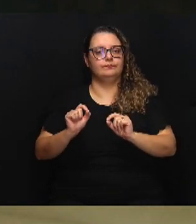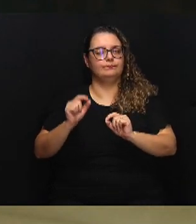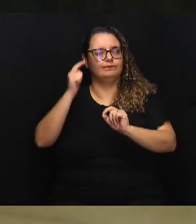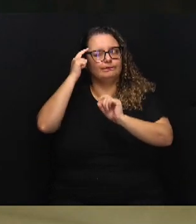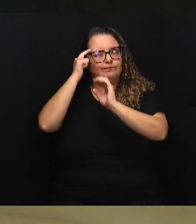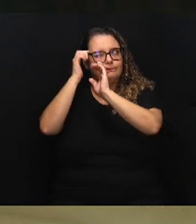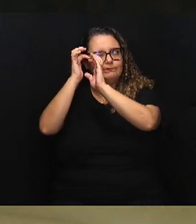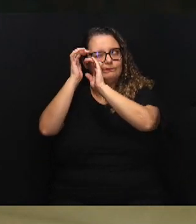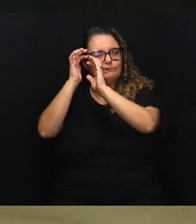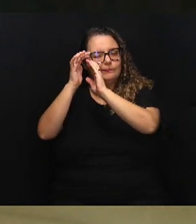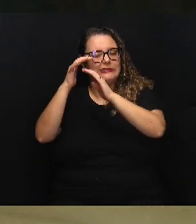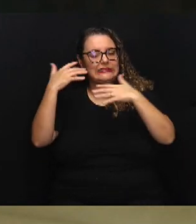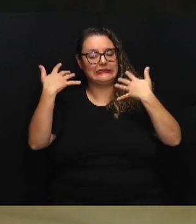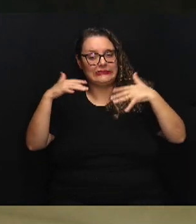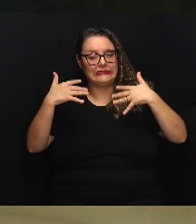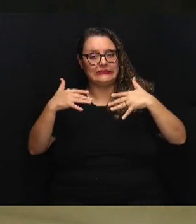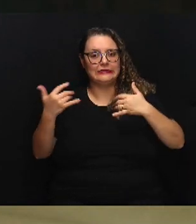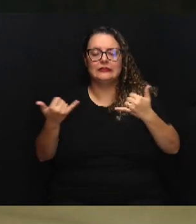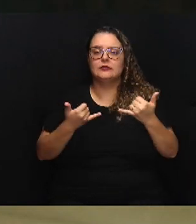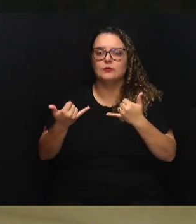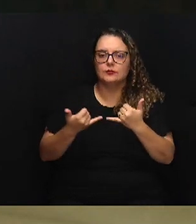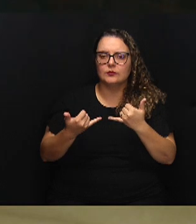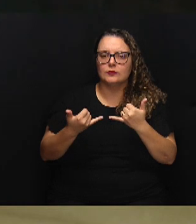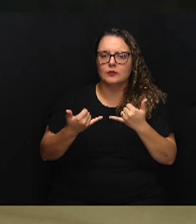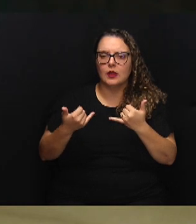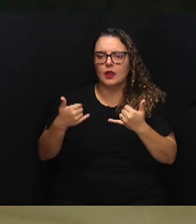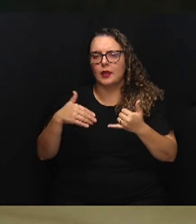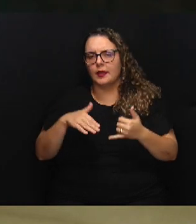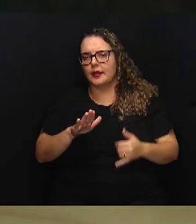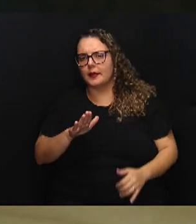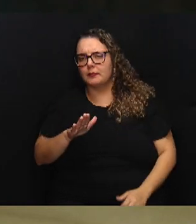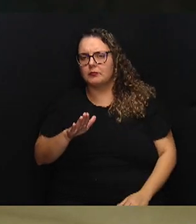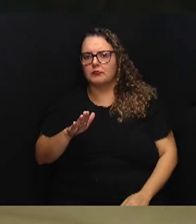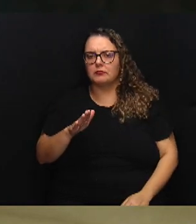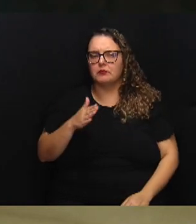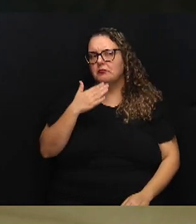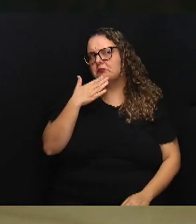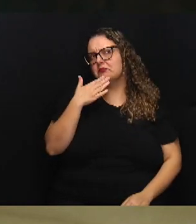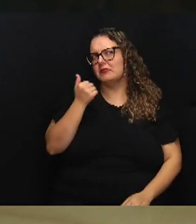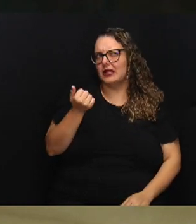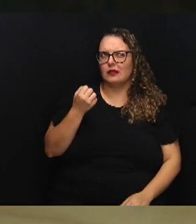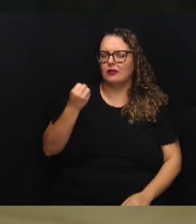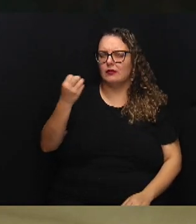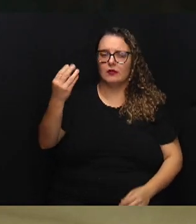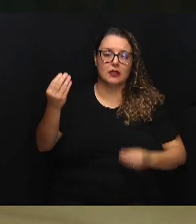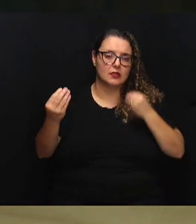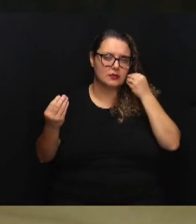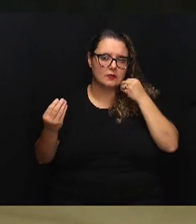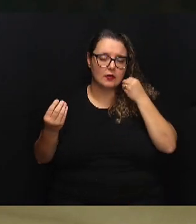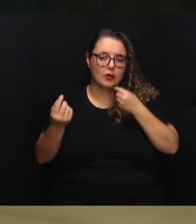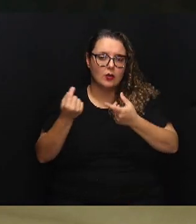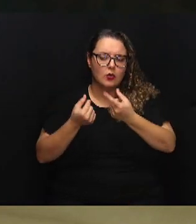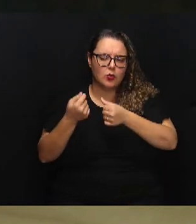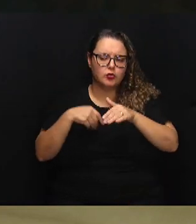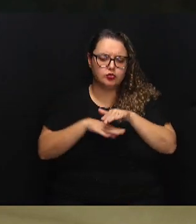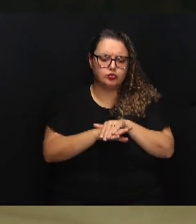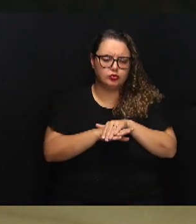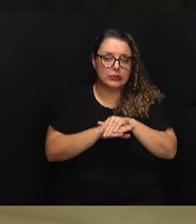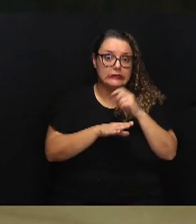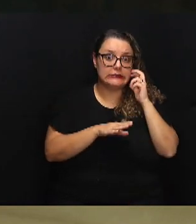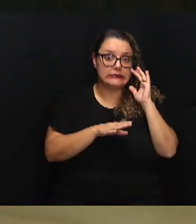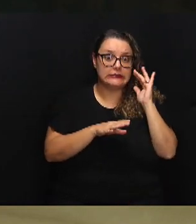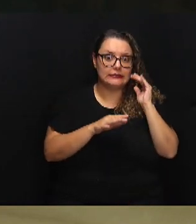de muita gente. Me conta, vale mais a pena viajar e viver experiências ou guardar dinheiro e pensar no